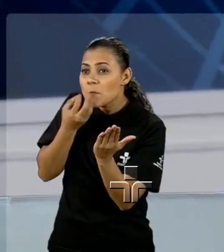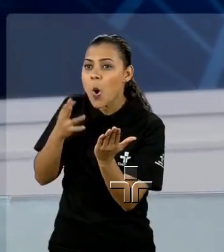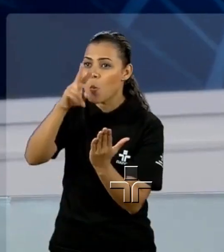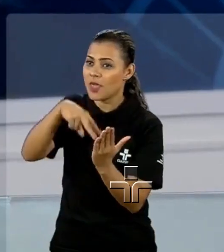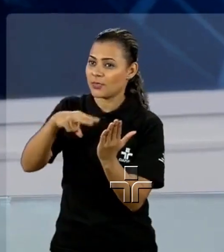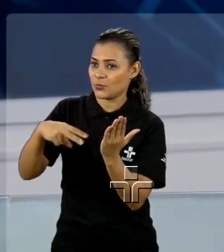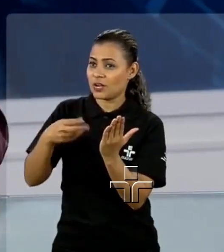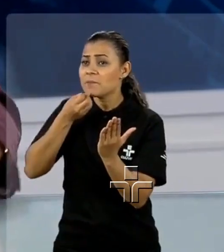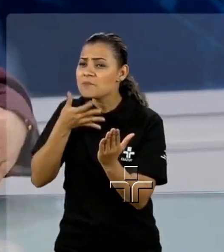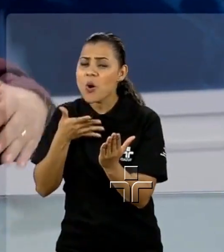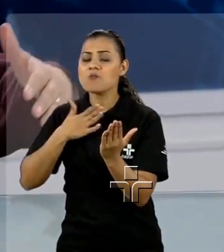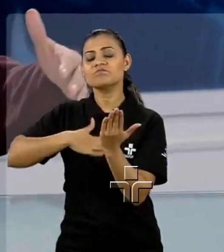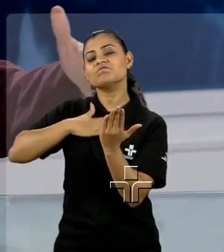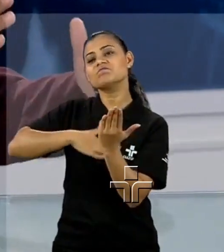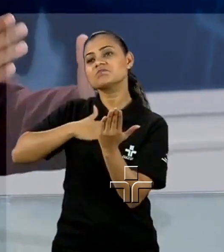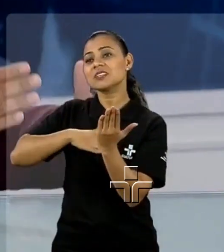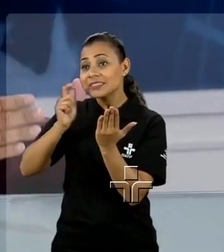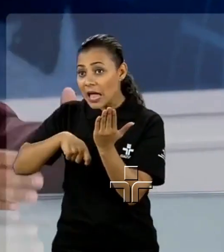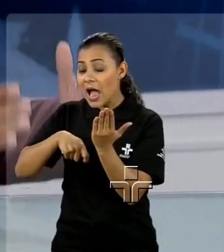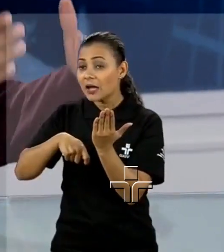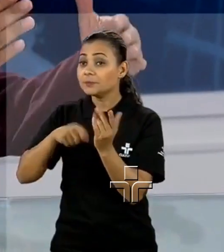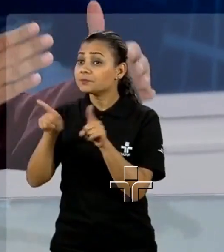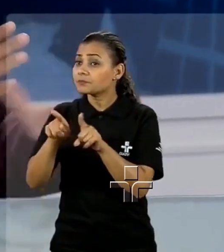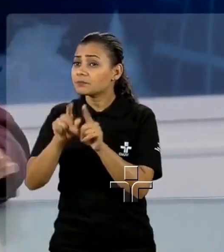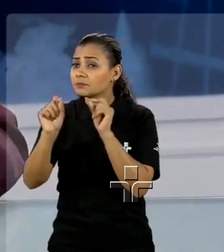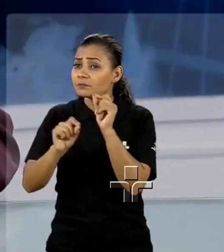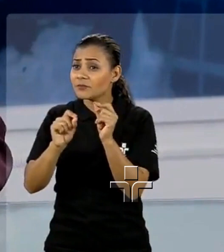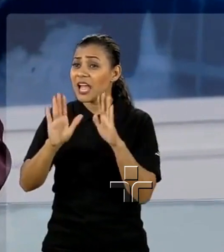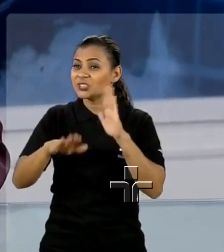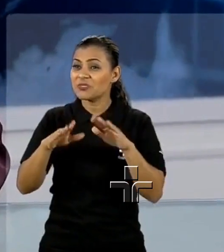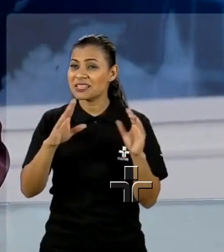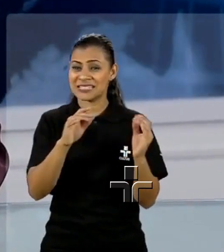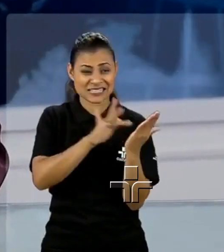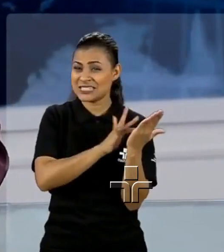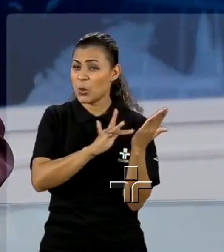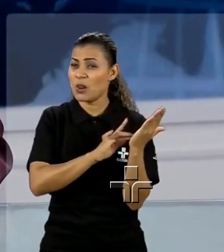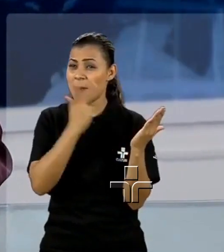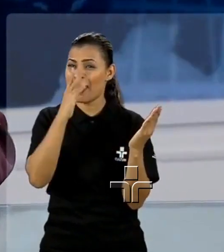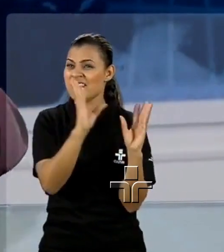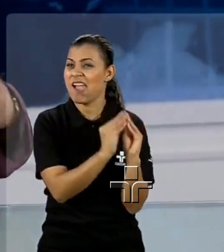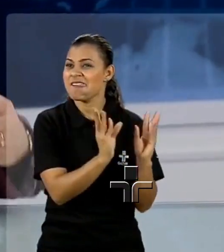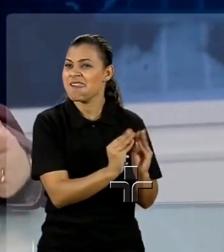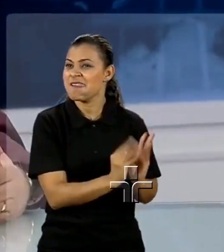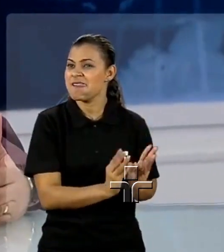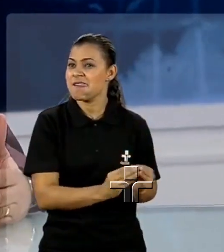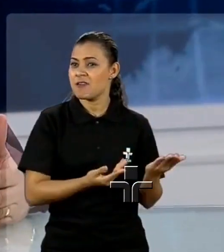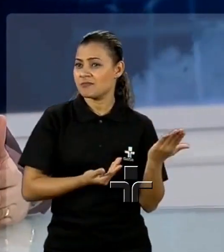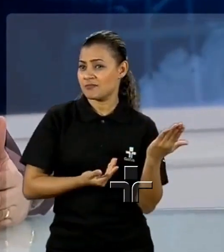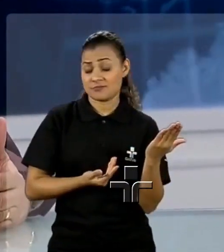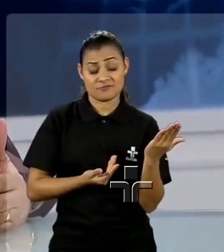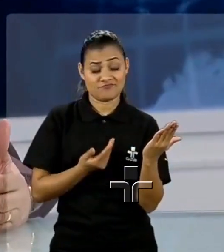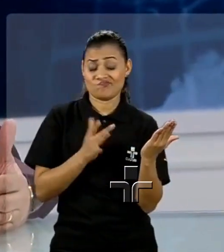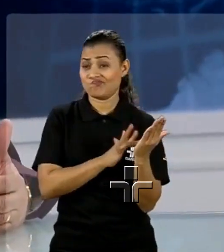leitura impressa e que você tende à fragmentação quando você lê em celular, por exemplo. Agora, ao mesmo tempo, o